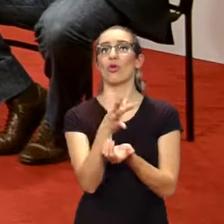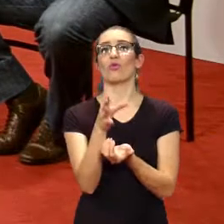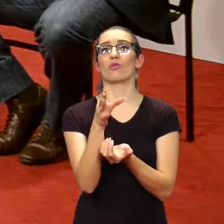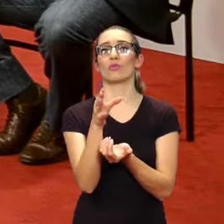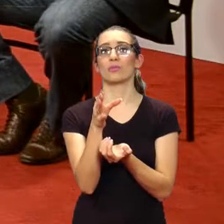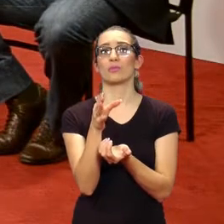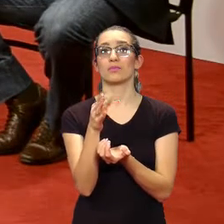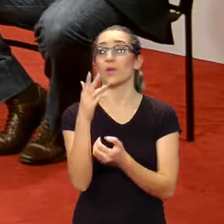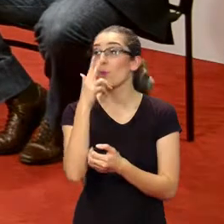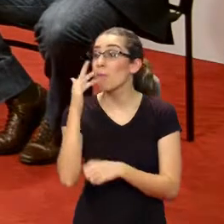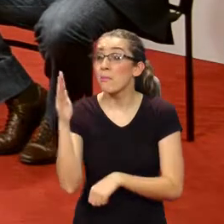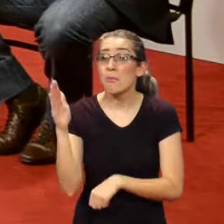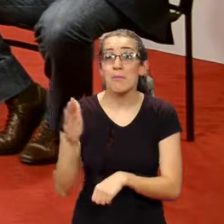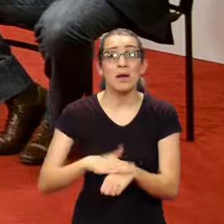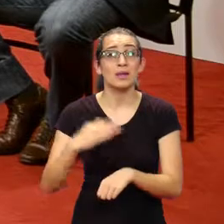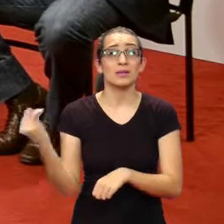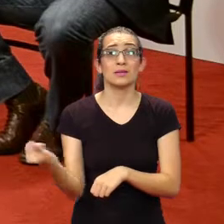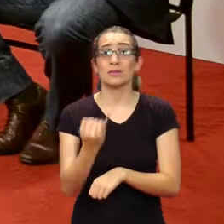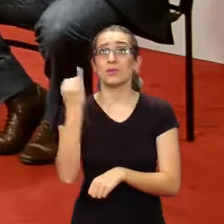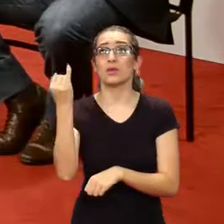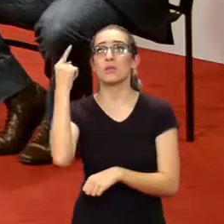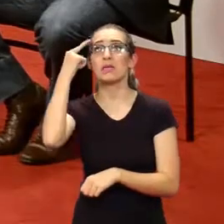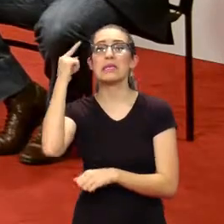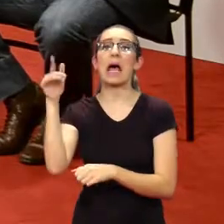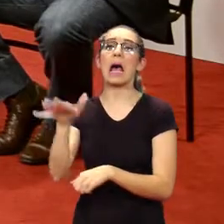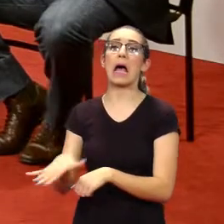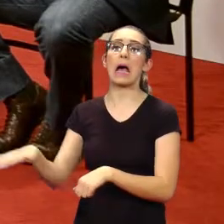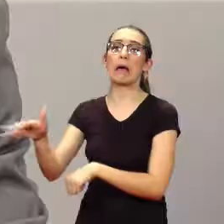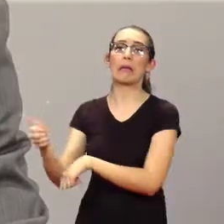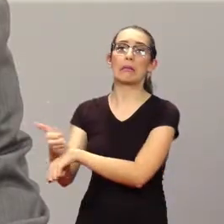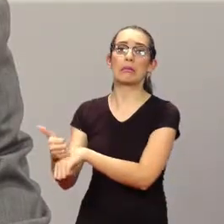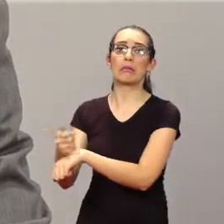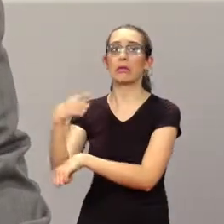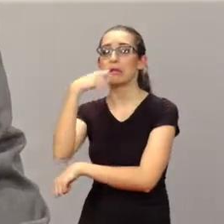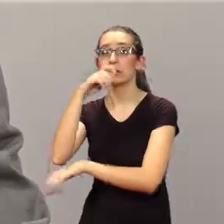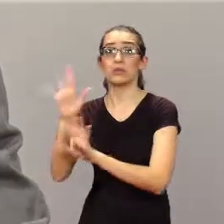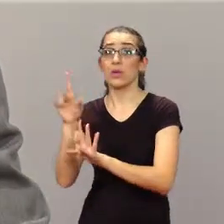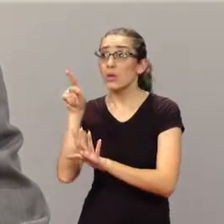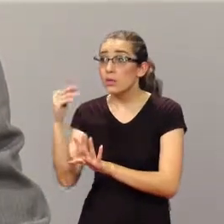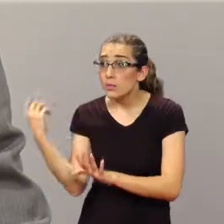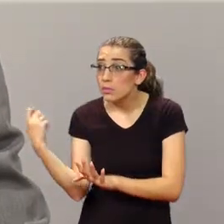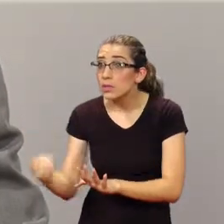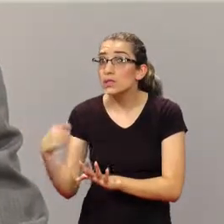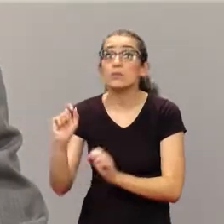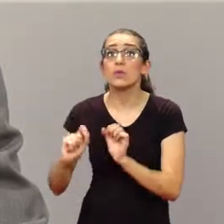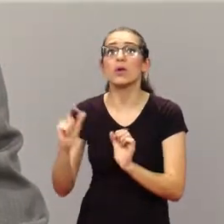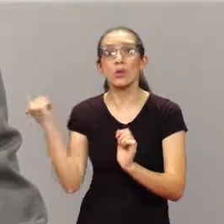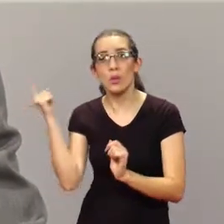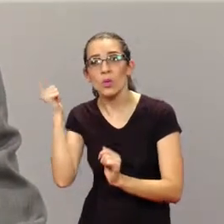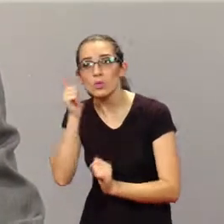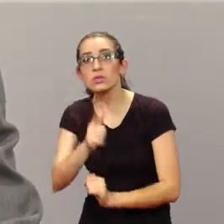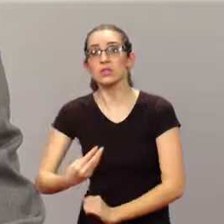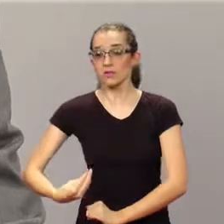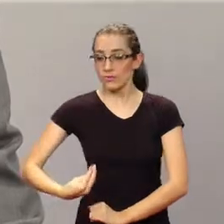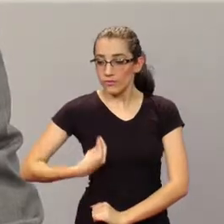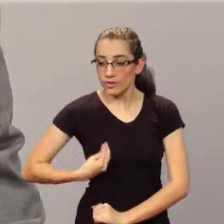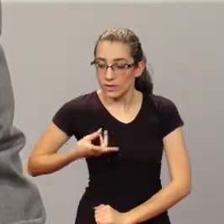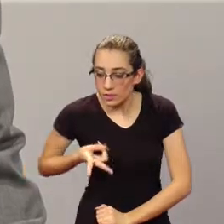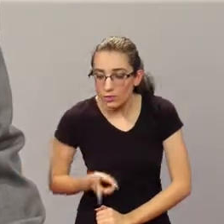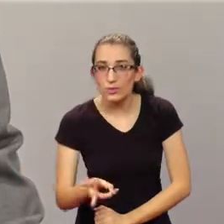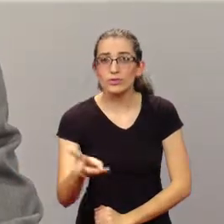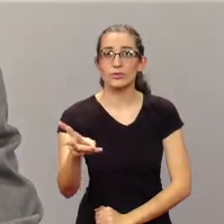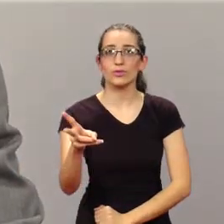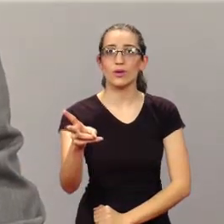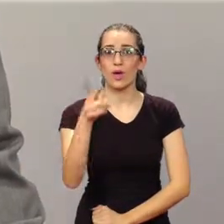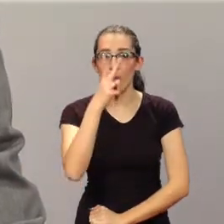teve a perda, muito mais do que uma questão puramente odontológica. Ele precisa de um dente para desempenhar a sua função de vida,